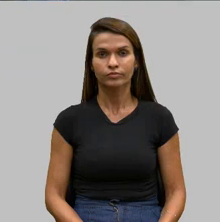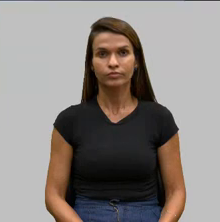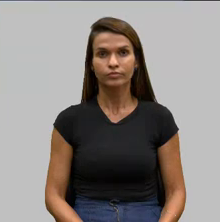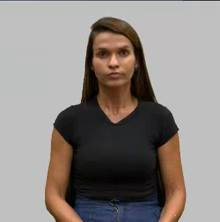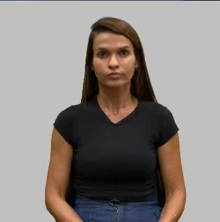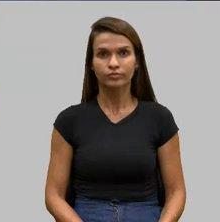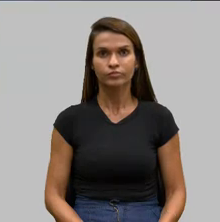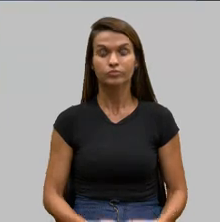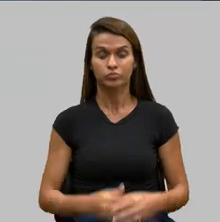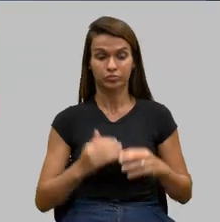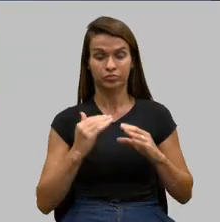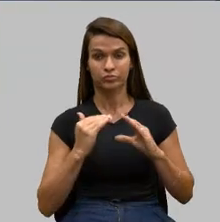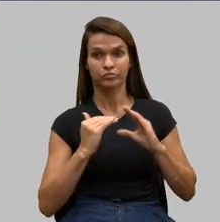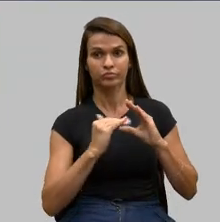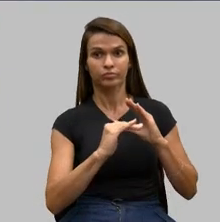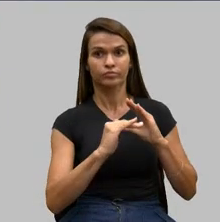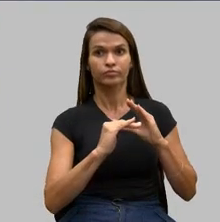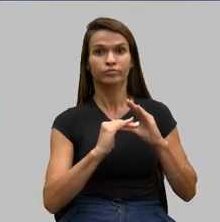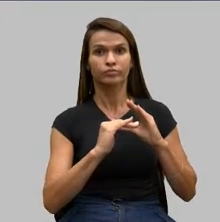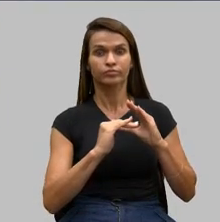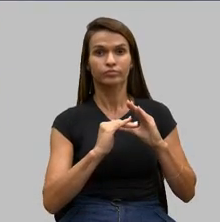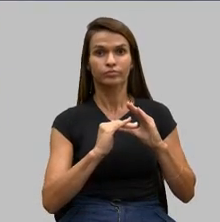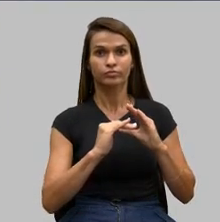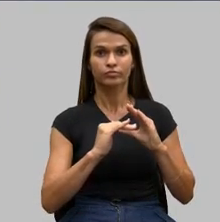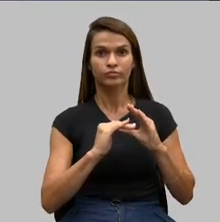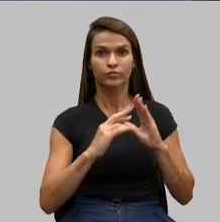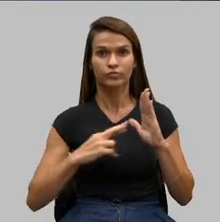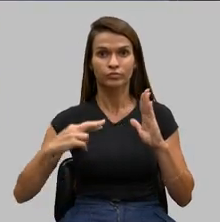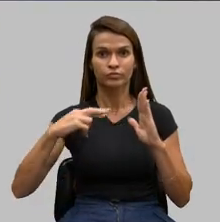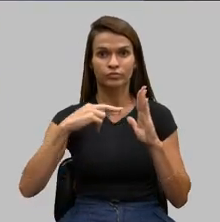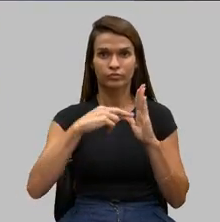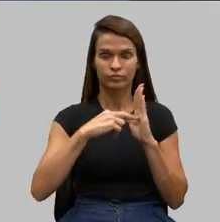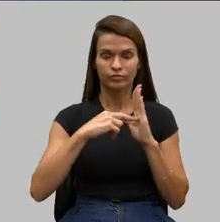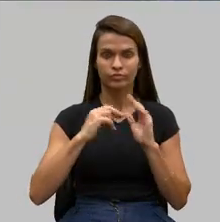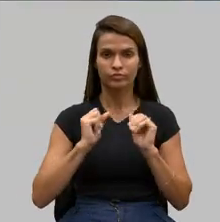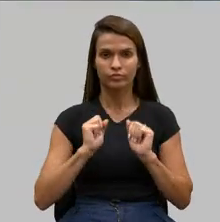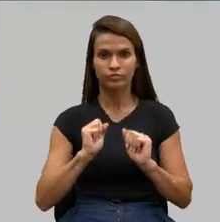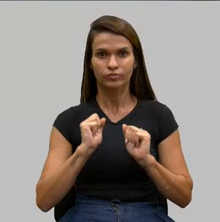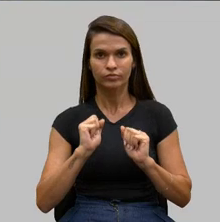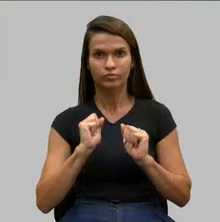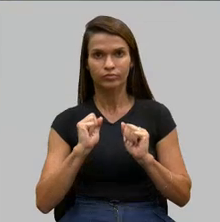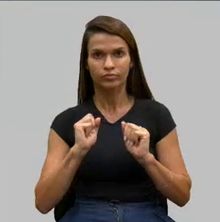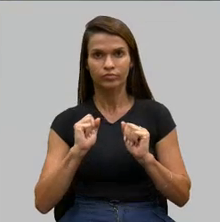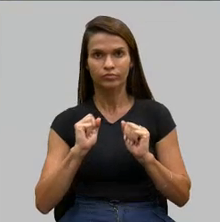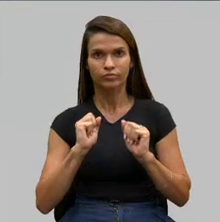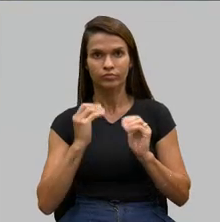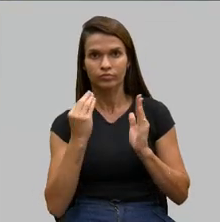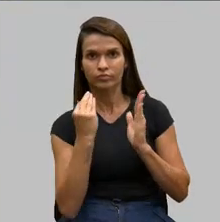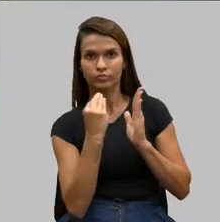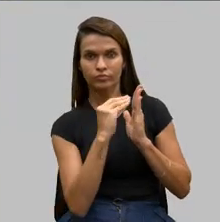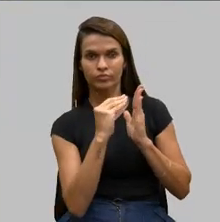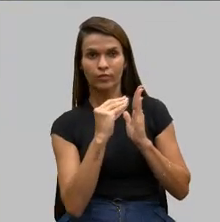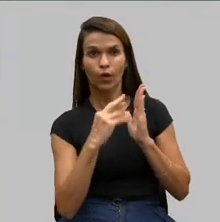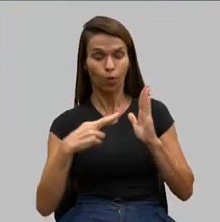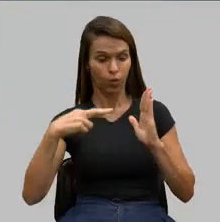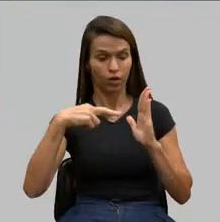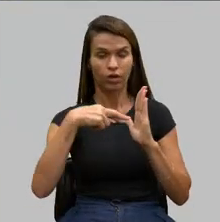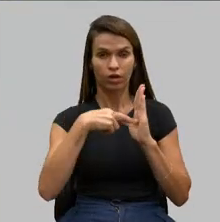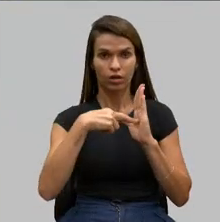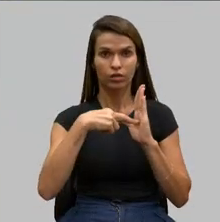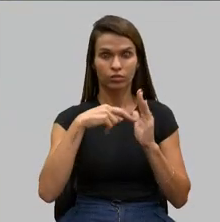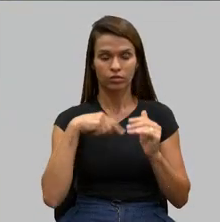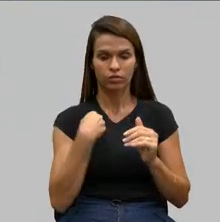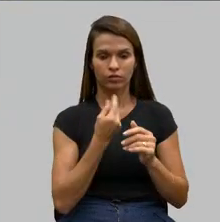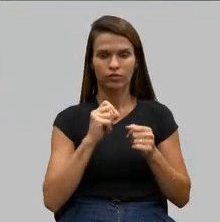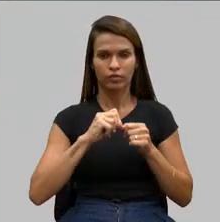seja enviado os o requerimento pode colocá-lo novamente eh o requerimento para que nós façamos